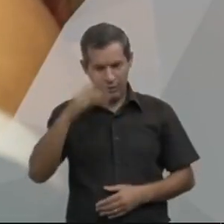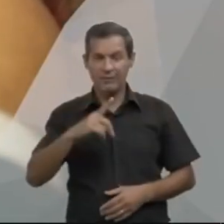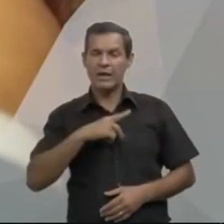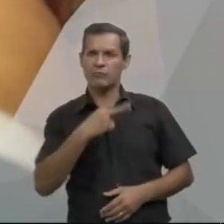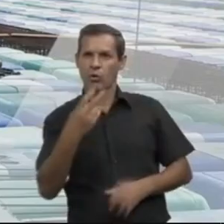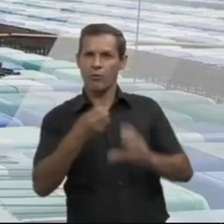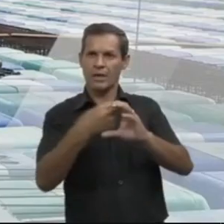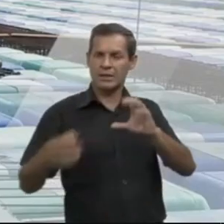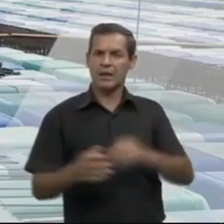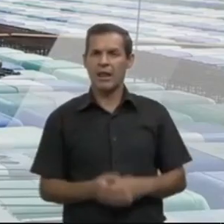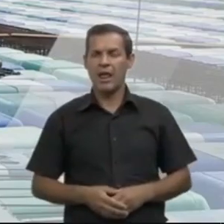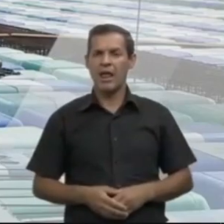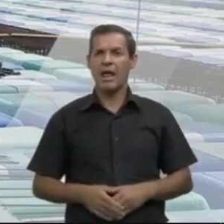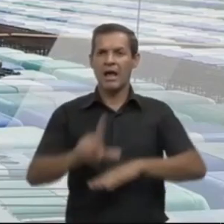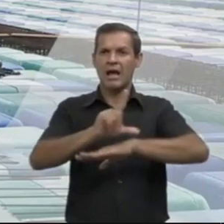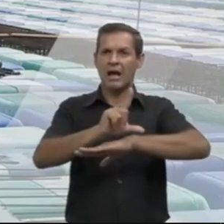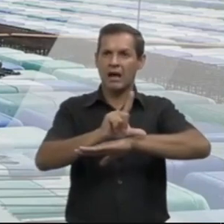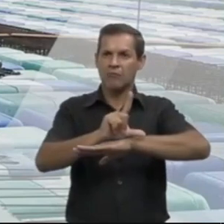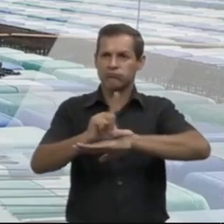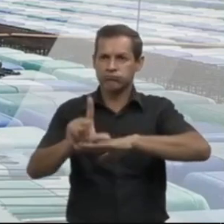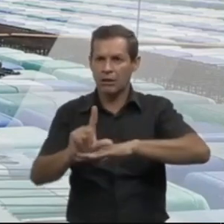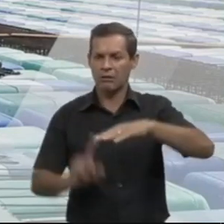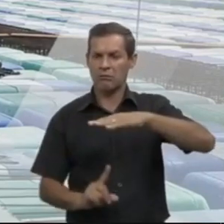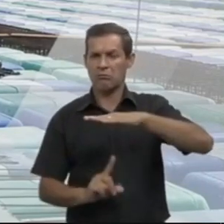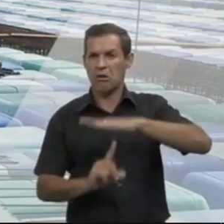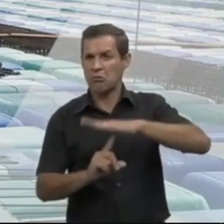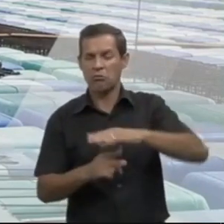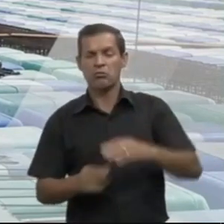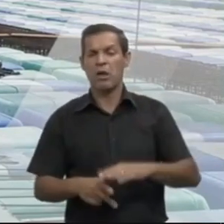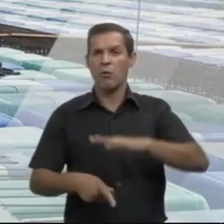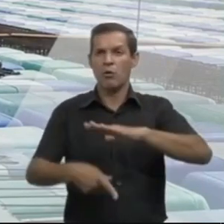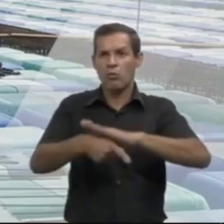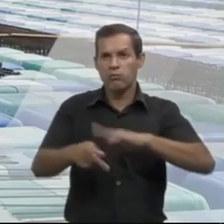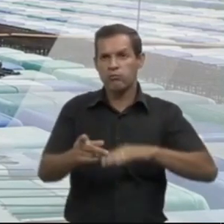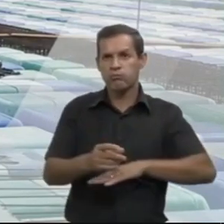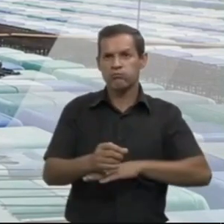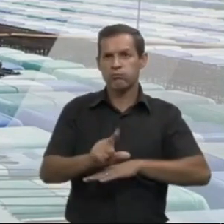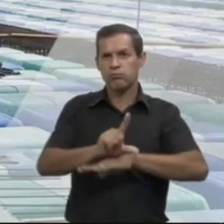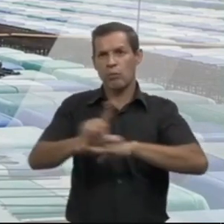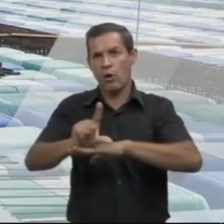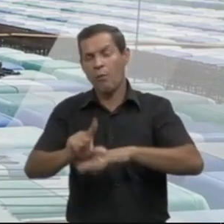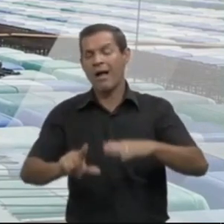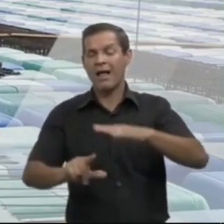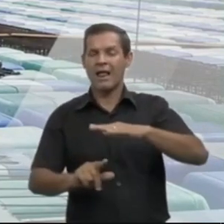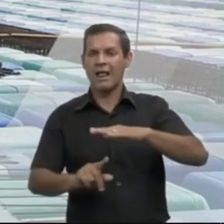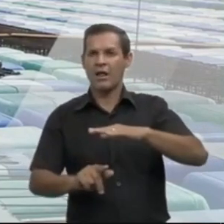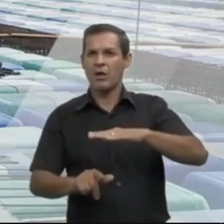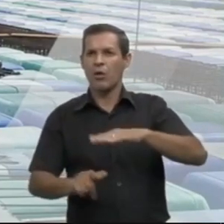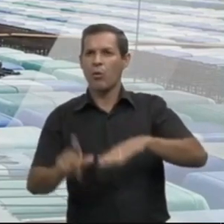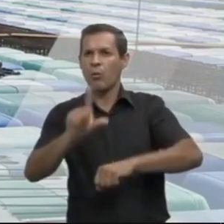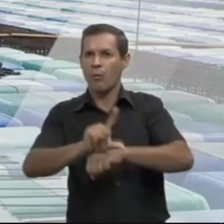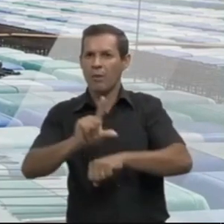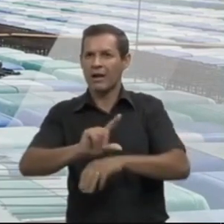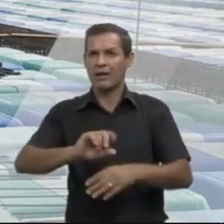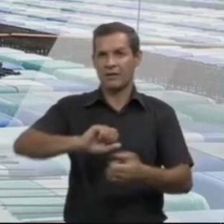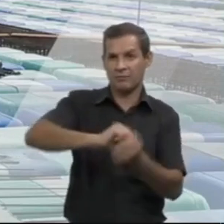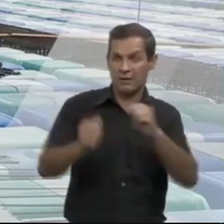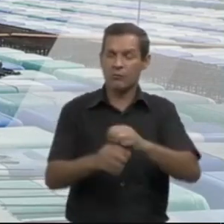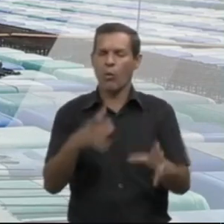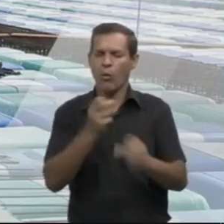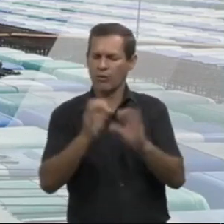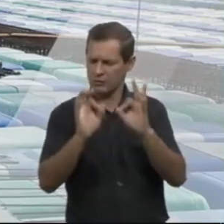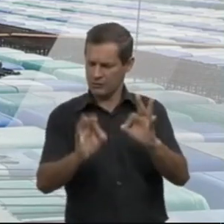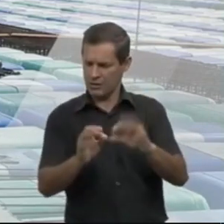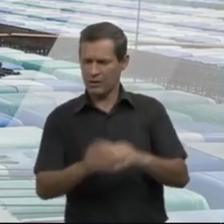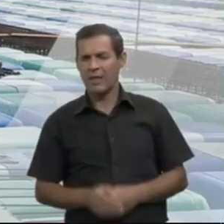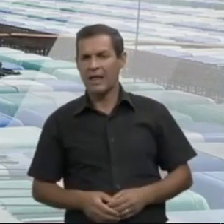2 aspectos. Na laje cogumelo, como a gente não tem essas vigas, ela é uma laje mais flexível. Então o cálculo ele tem que ter uma atenção muito